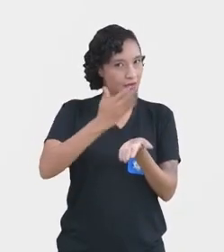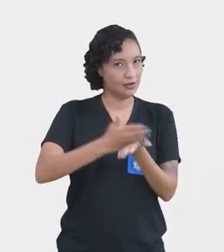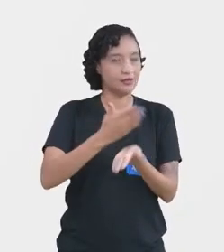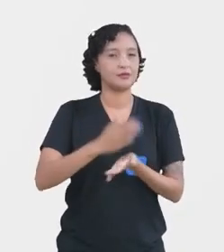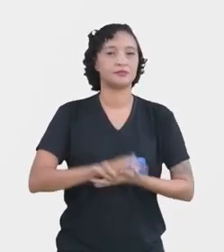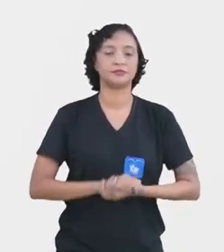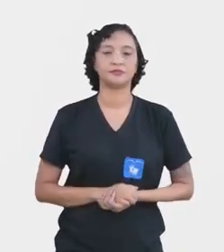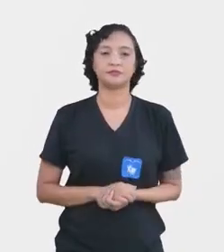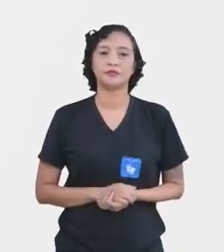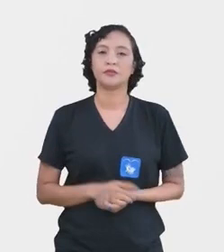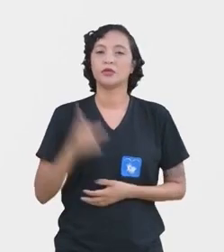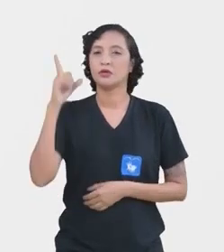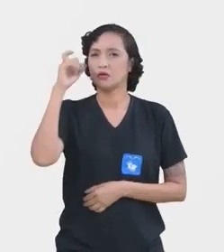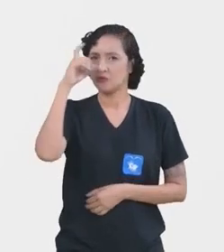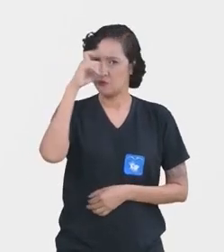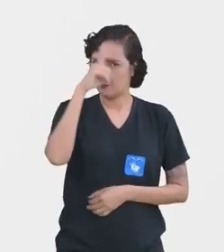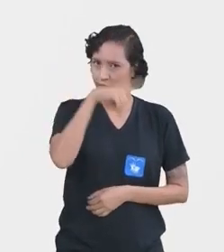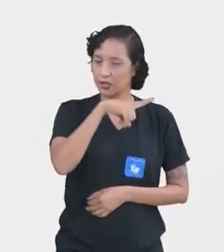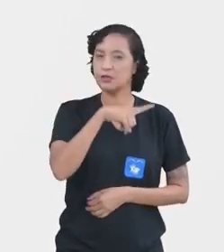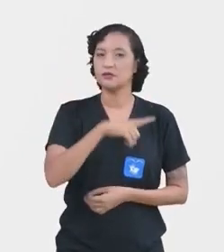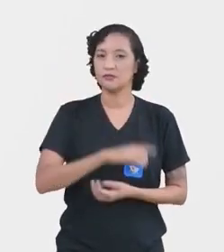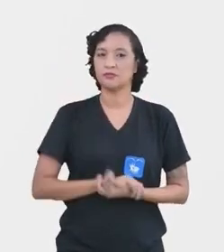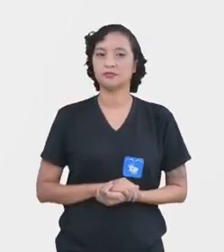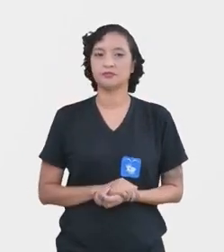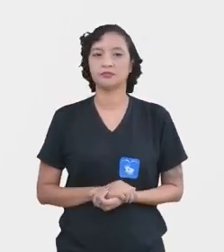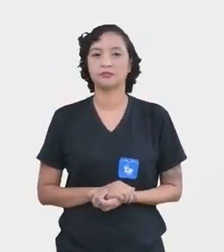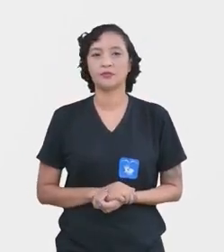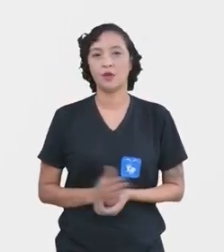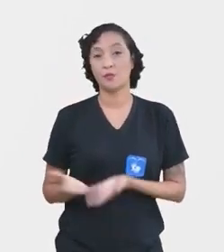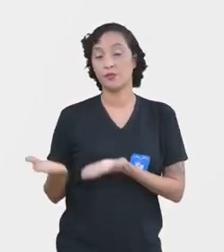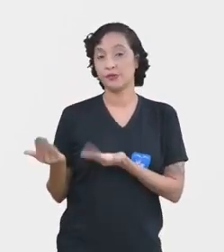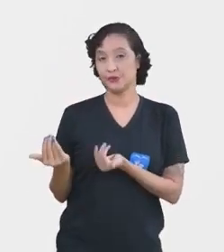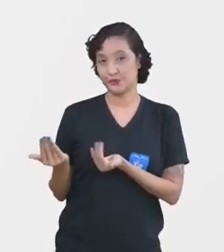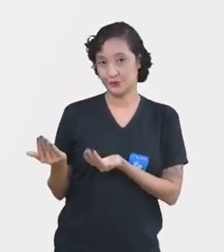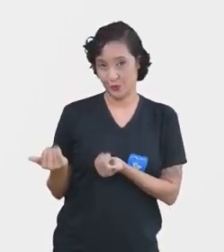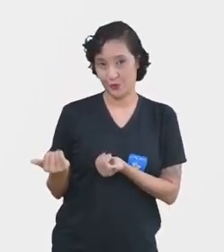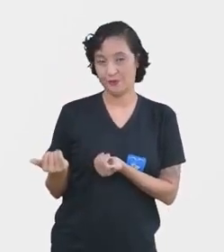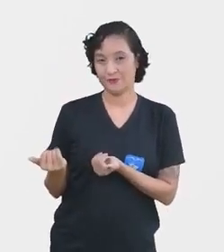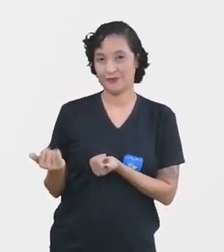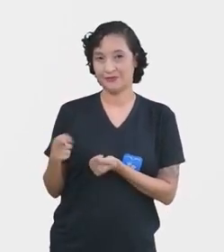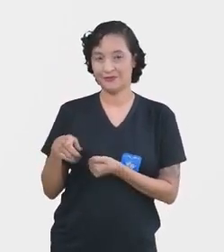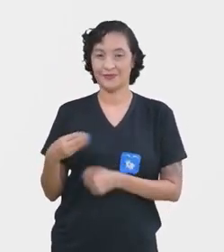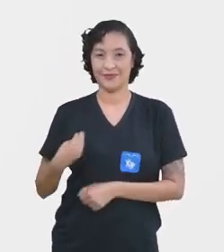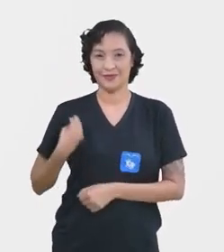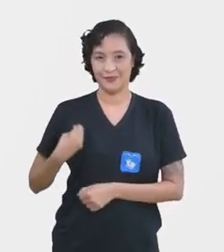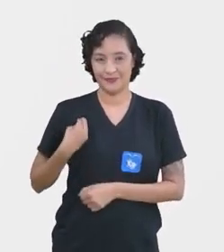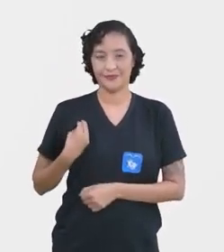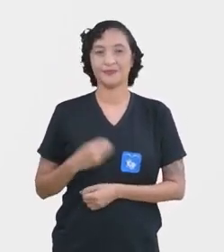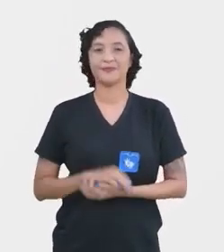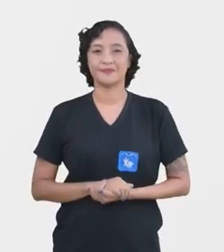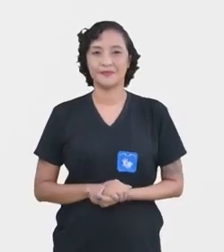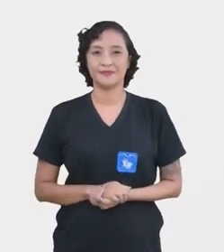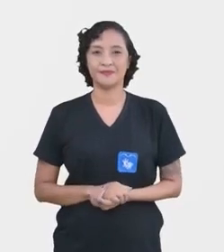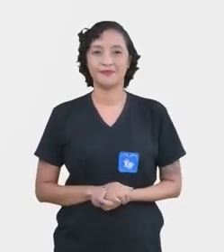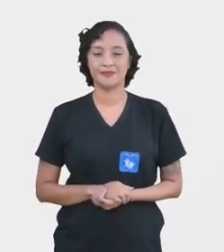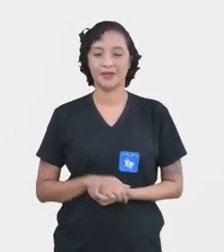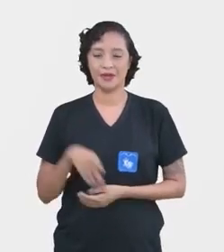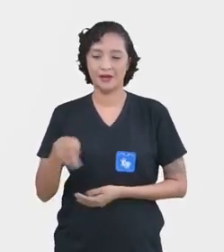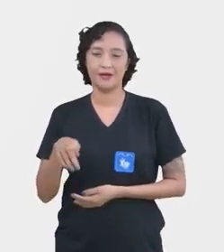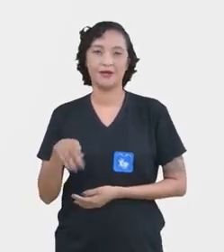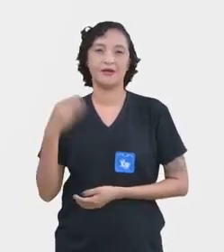processo complexo tanto para o adolescente, que passa por essas mudanças, que vai viver